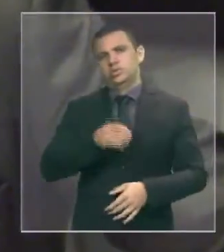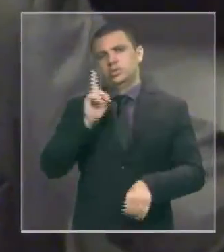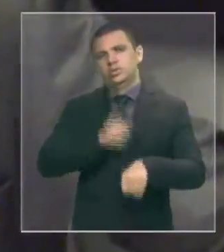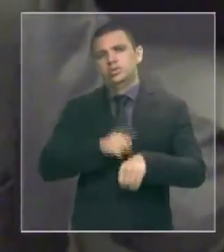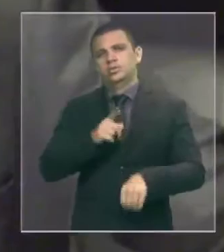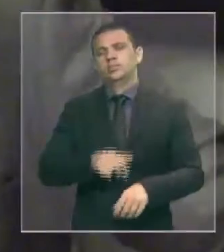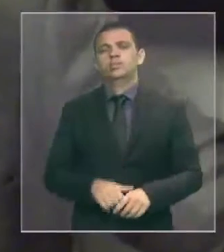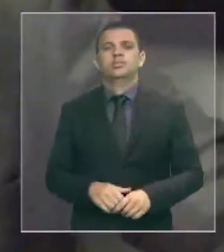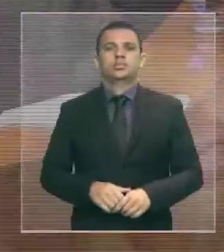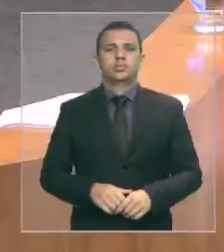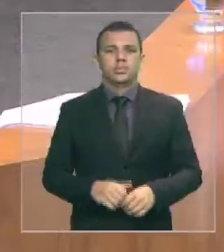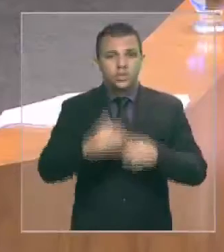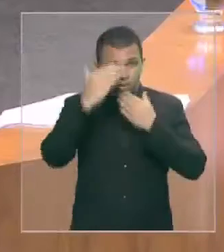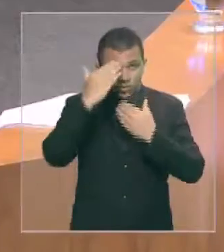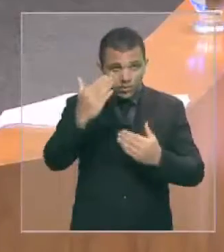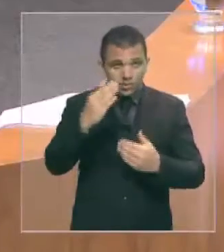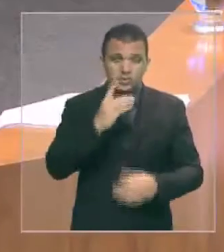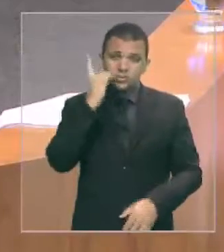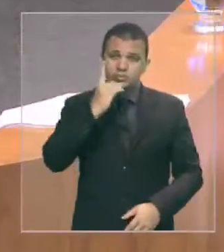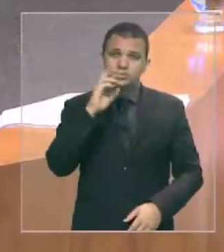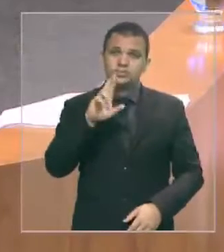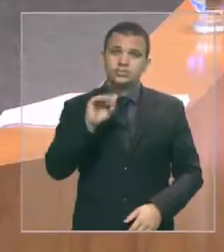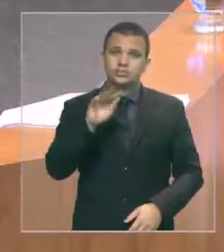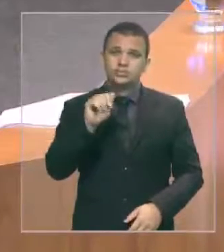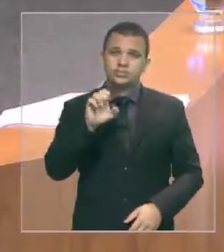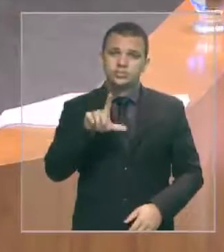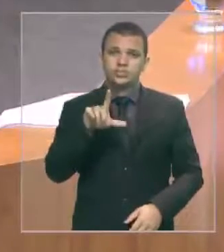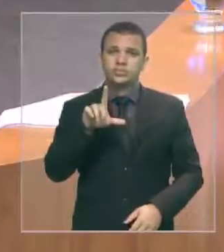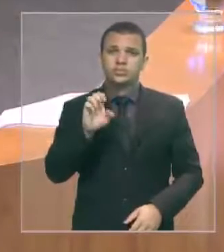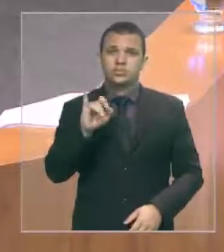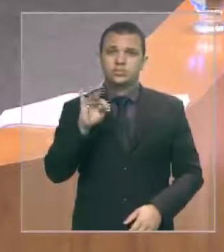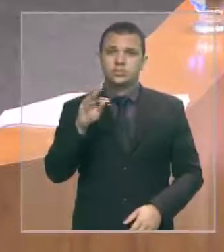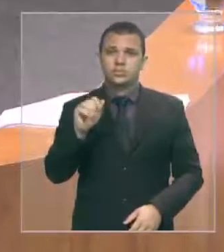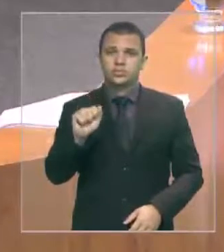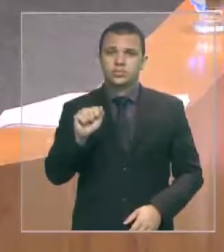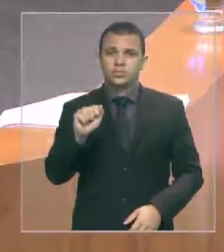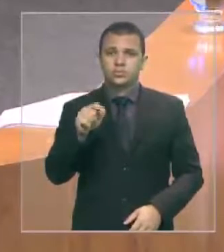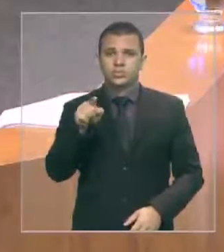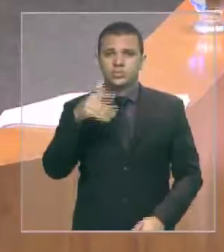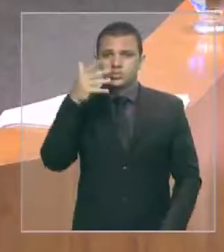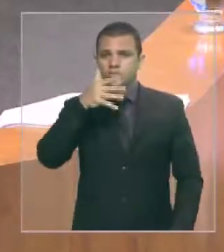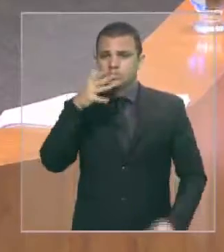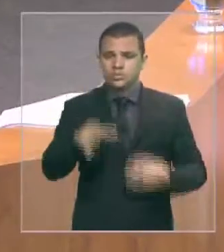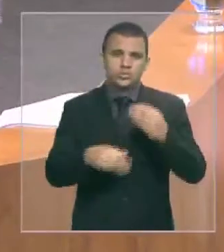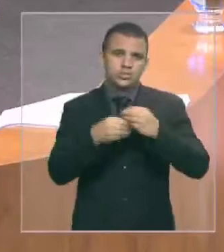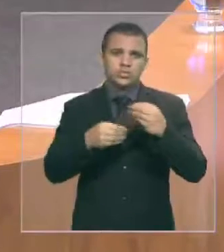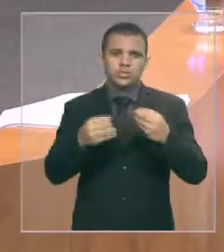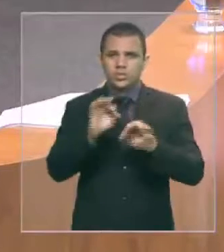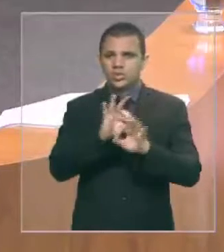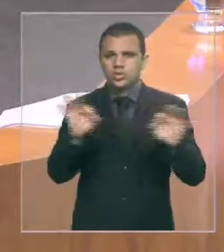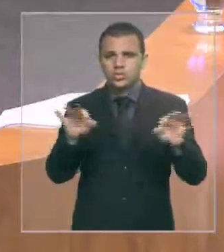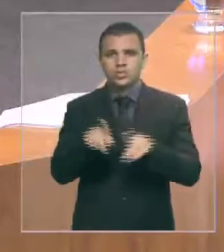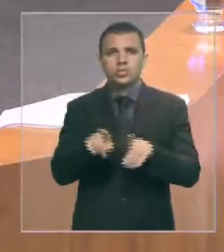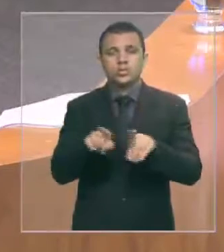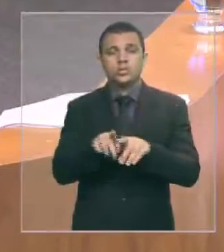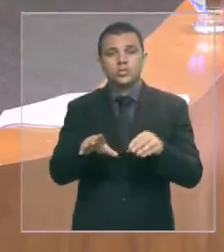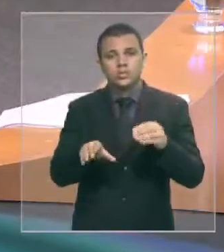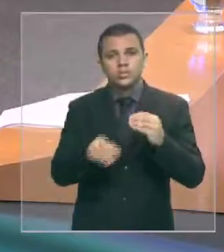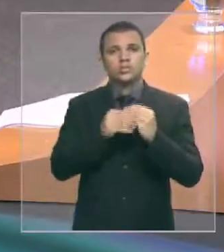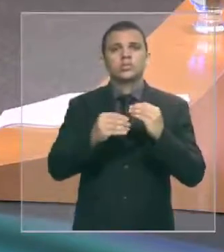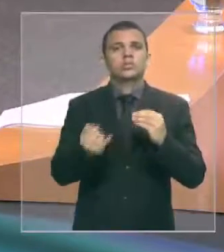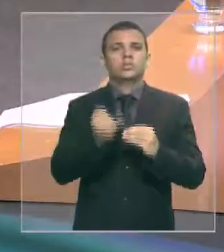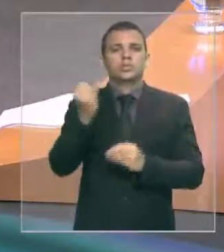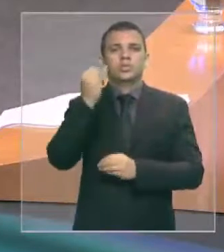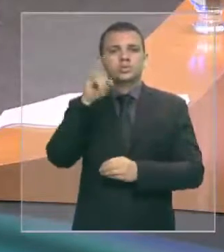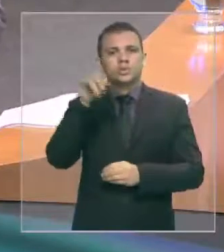Muito obrigado, nobre deputado Rafael Leitor, pelo seu brilhante aparto e essa contribuição importante, esta